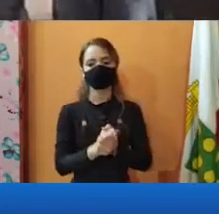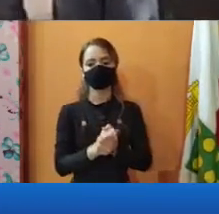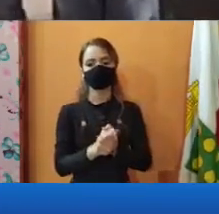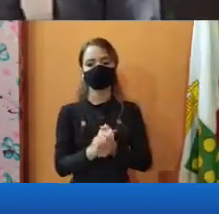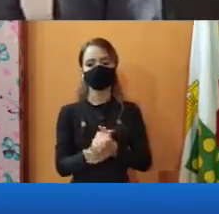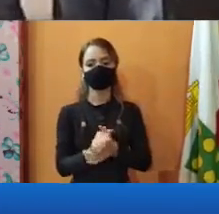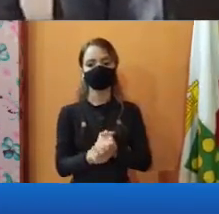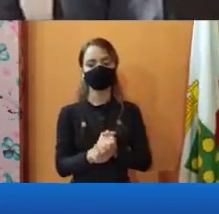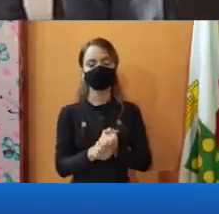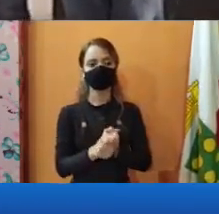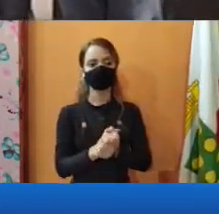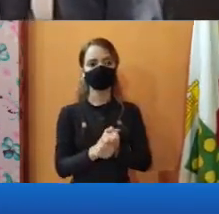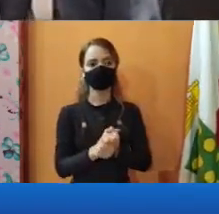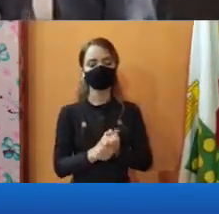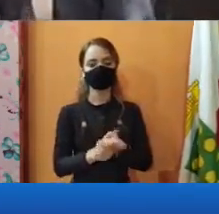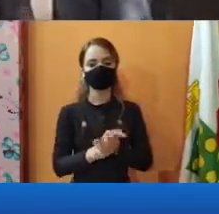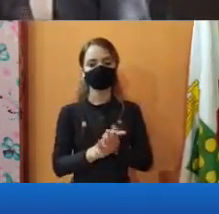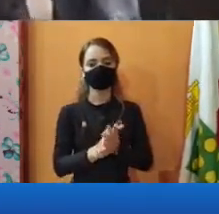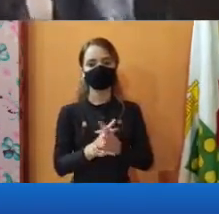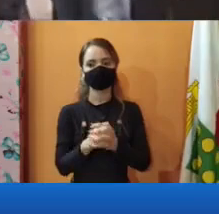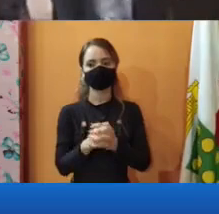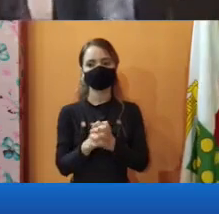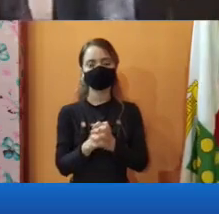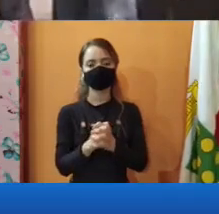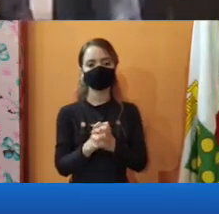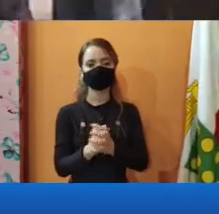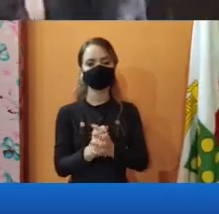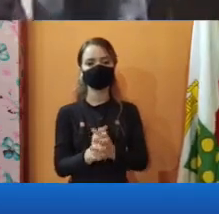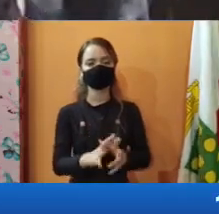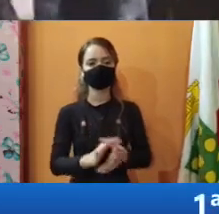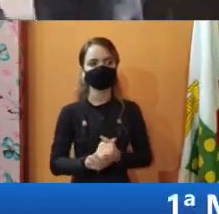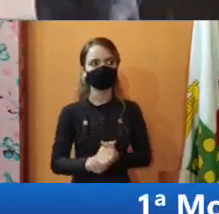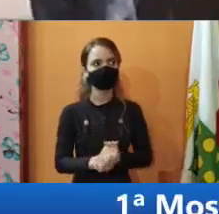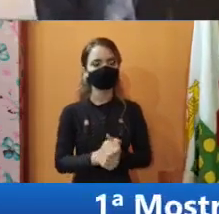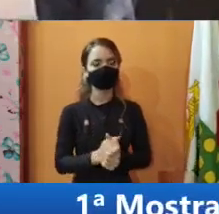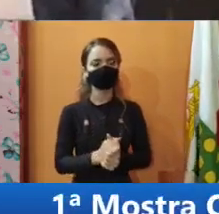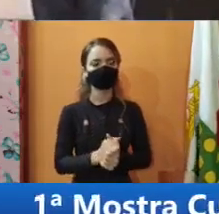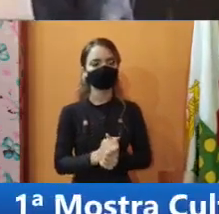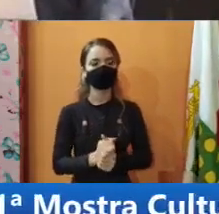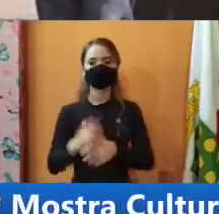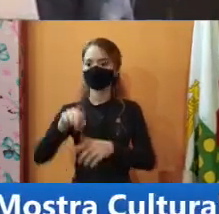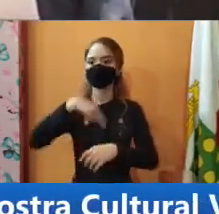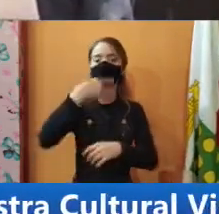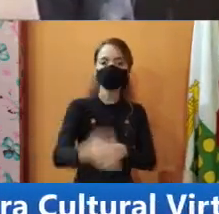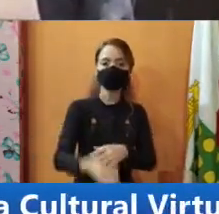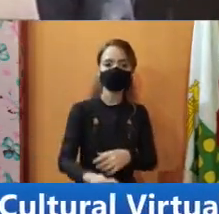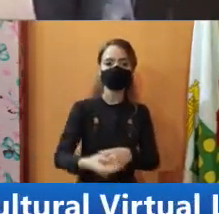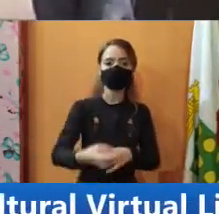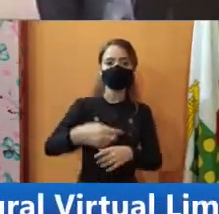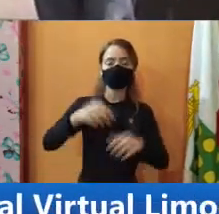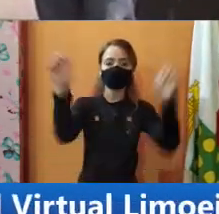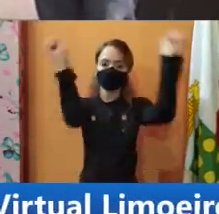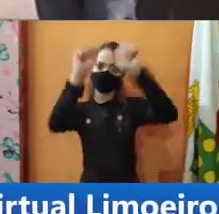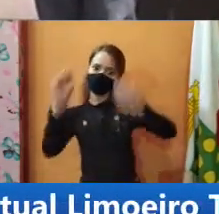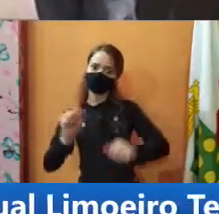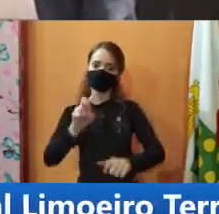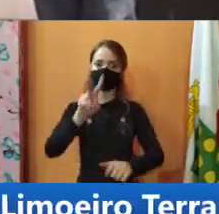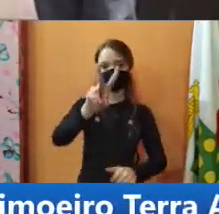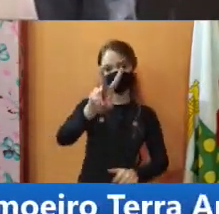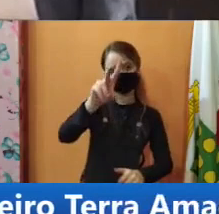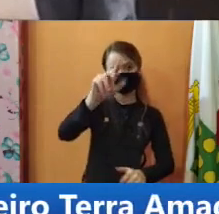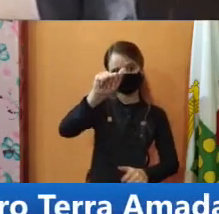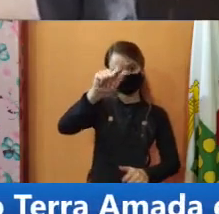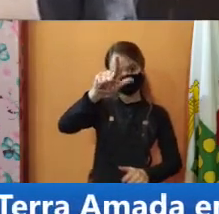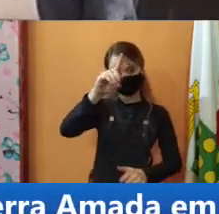Pinto? Esse é um copo de leite. Chama o próximo homenageado, Valdésio Melo. Vem para